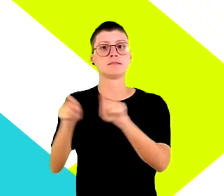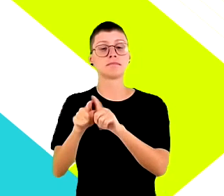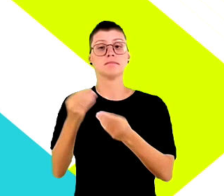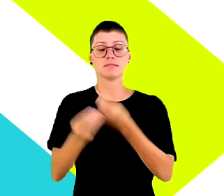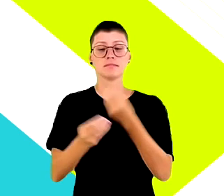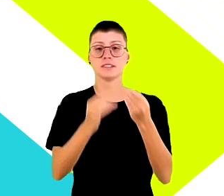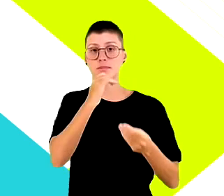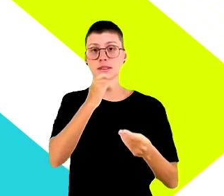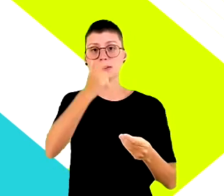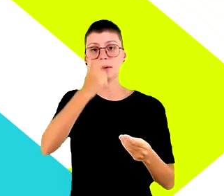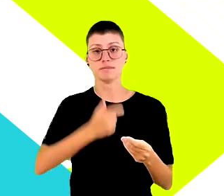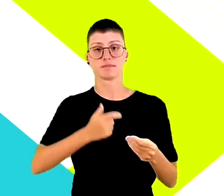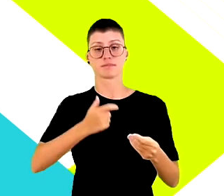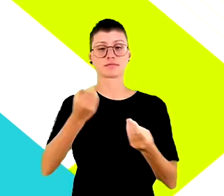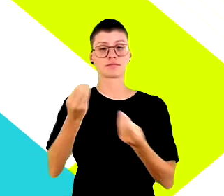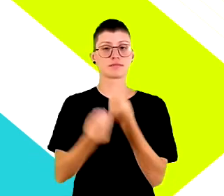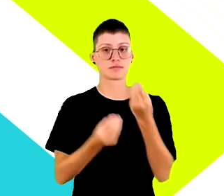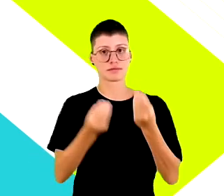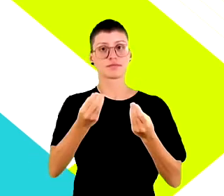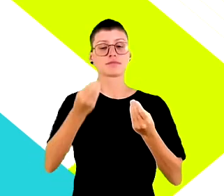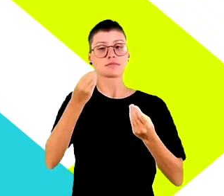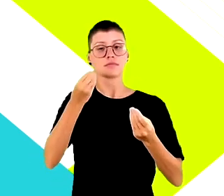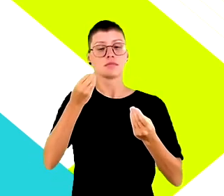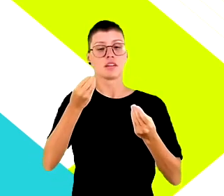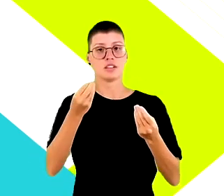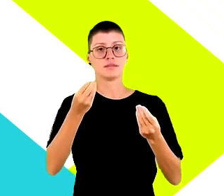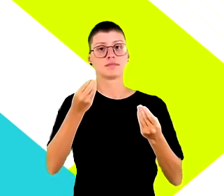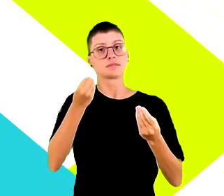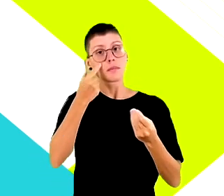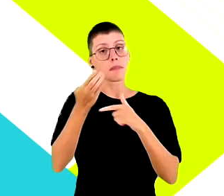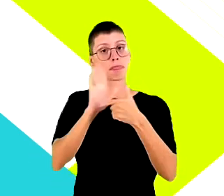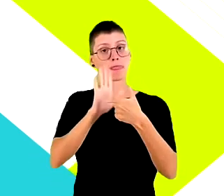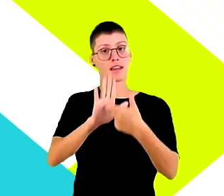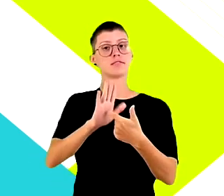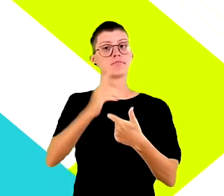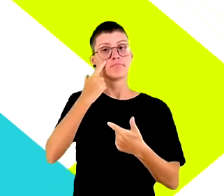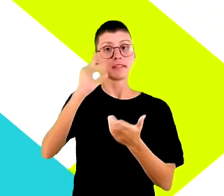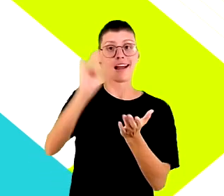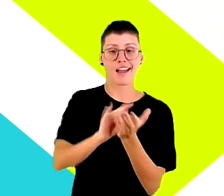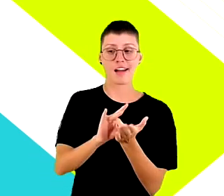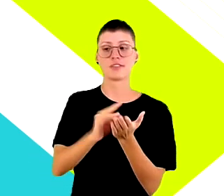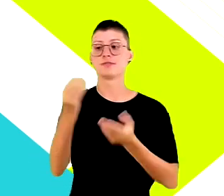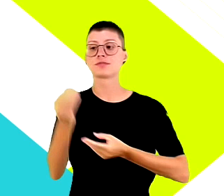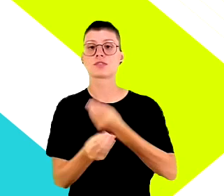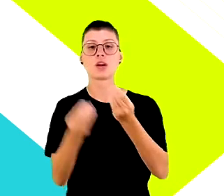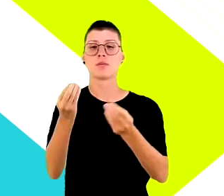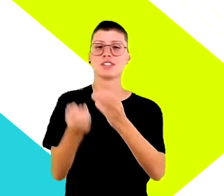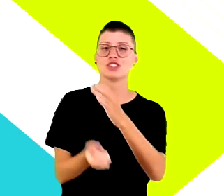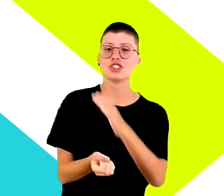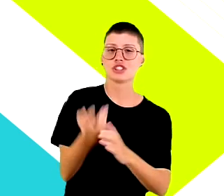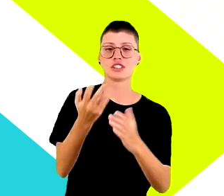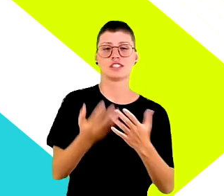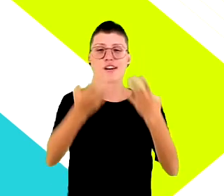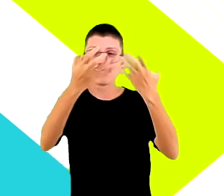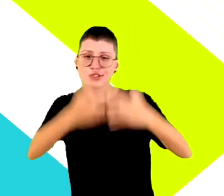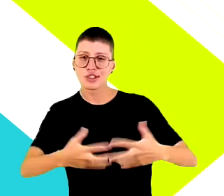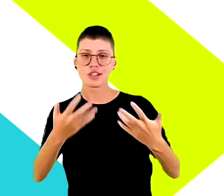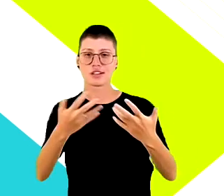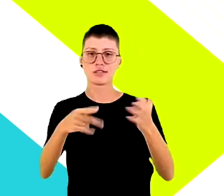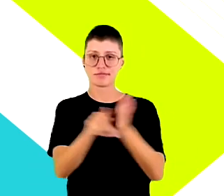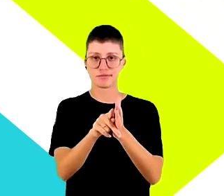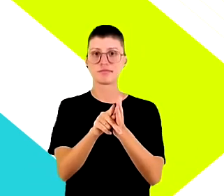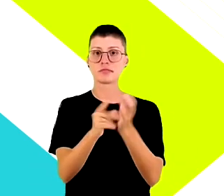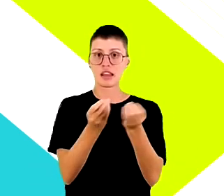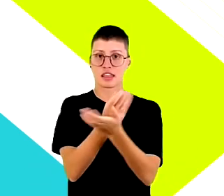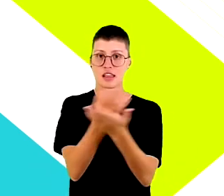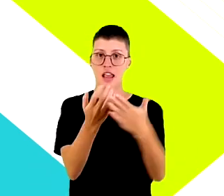desenvolveu. Aí, trazendo um caso real, né, de como isso, né, a gente gera eficiência aí na ponta para as empresas que trabalham com a